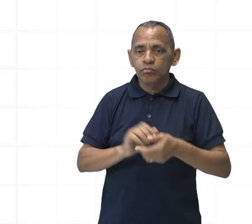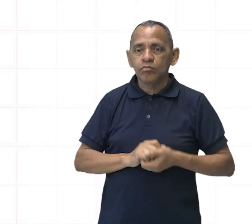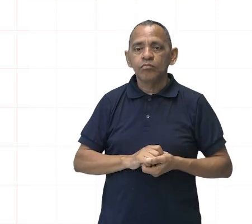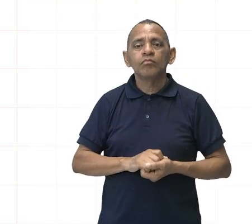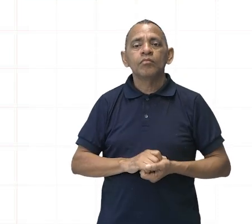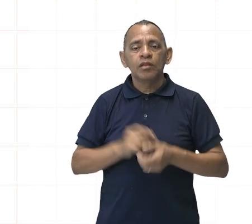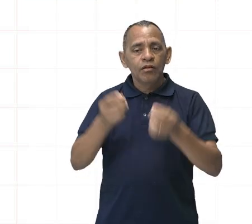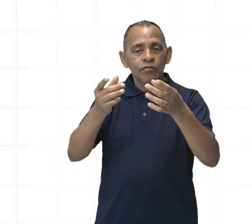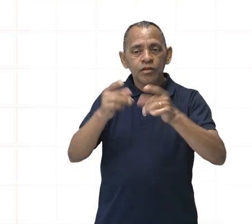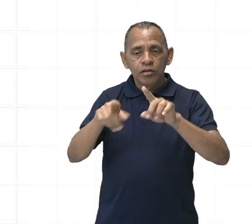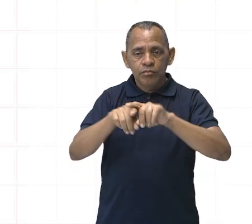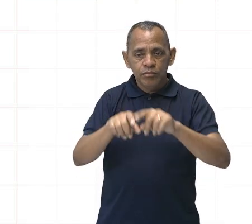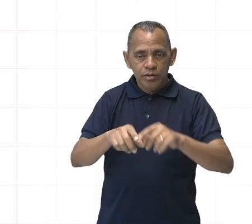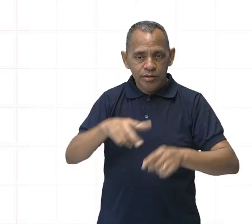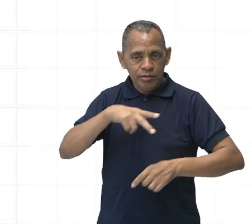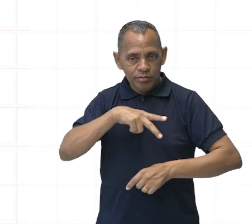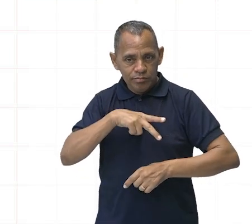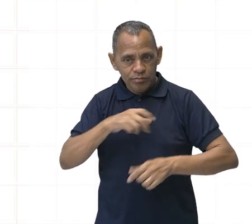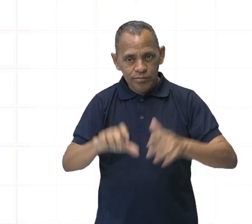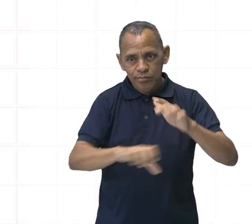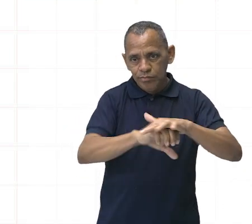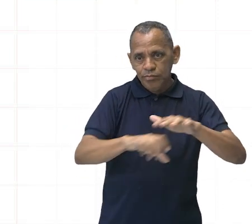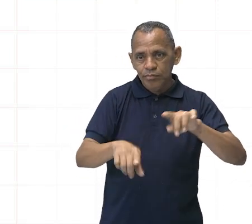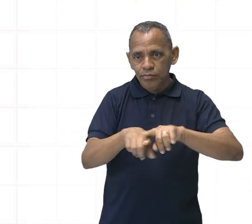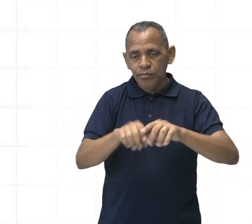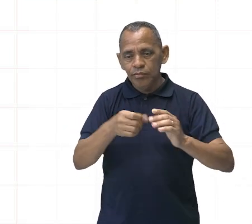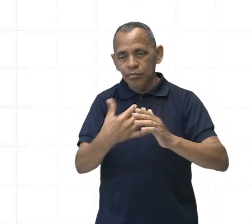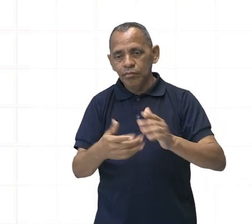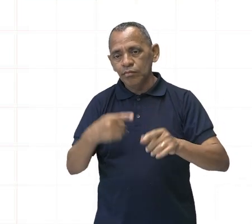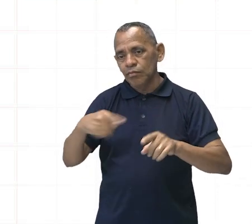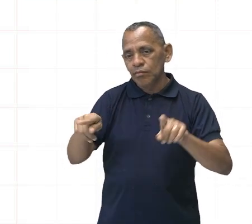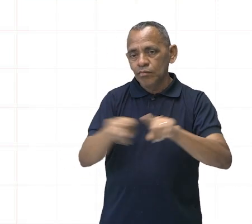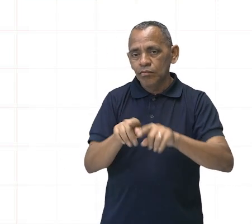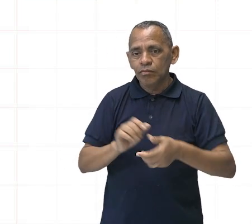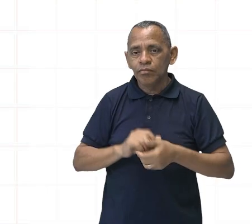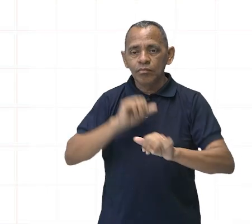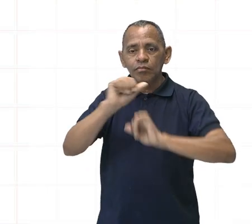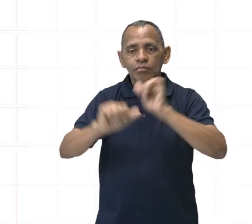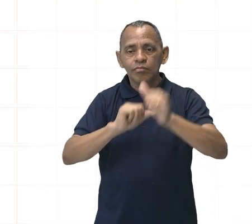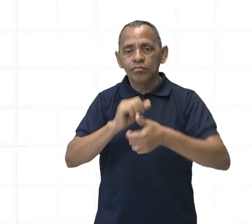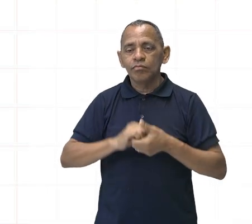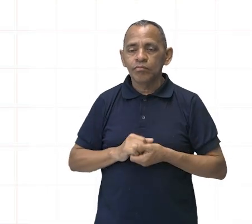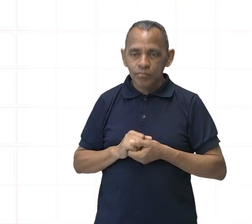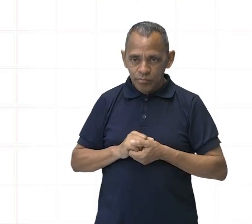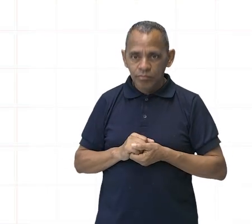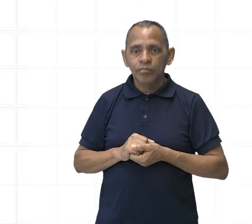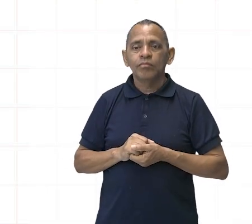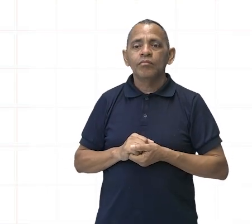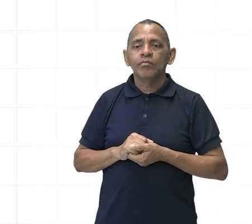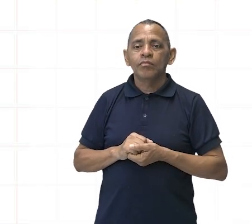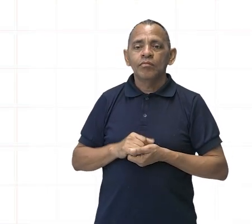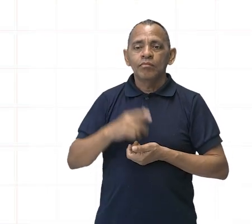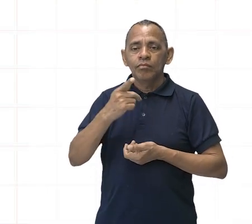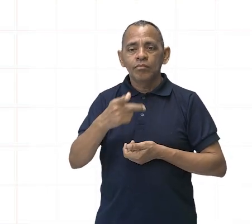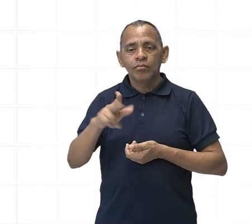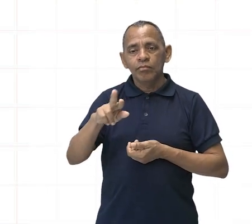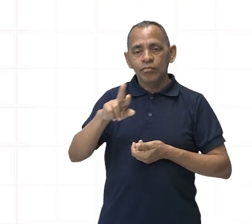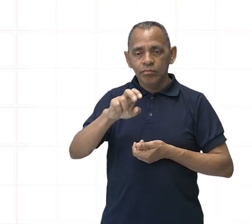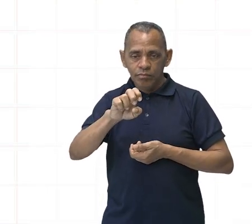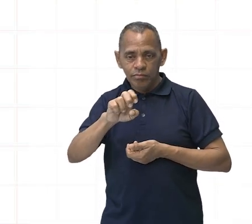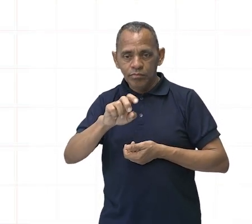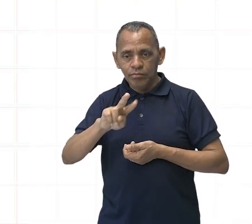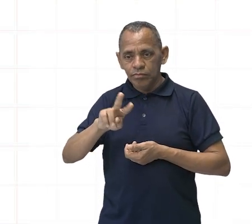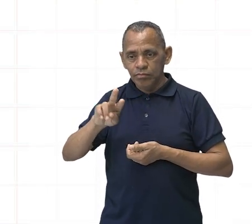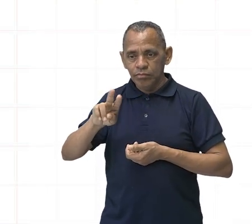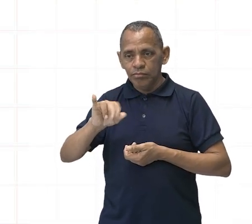certo? Outra característica do seu governo é a reforma previdenciária, reformar o sistema